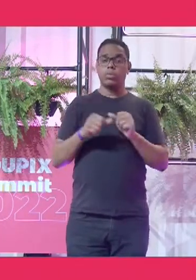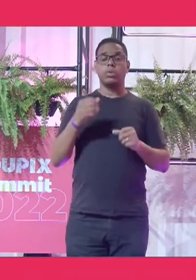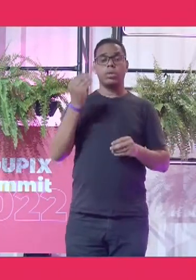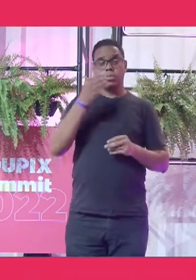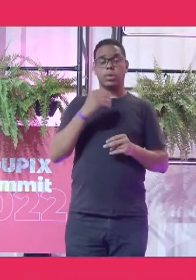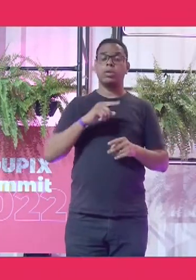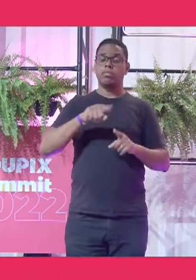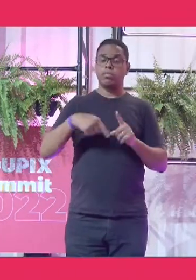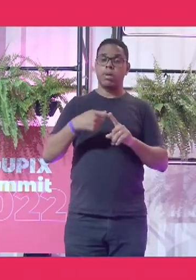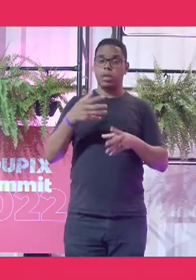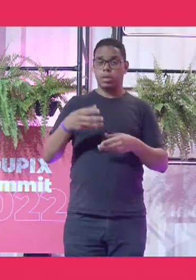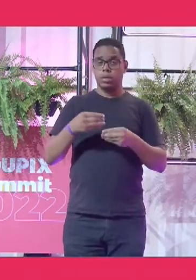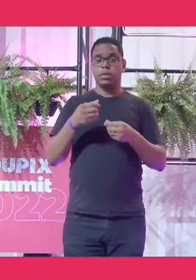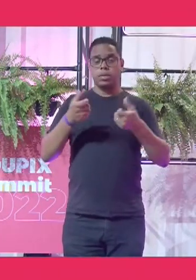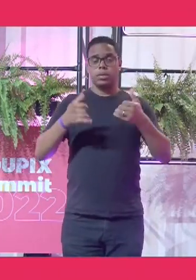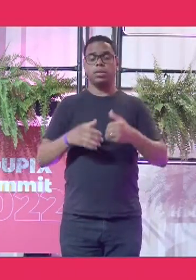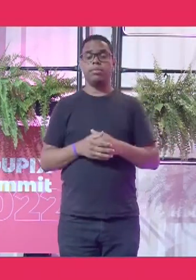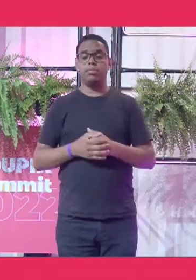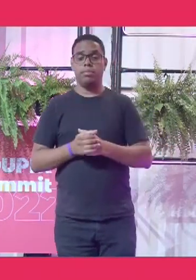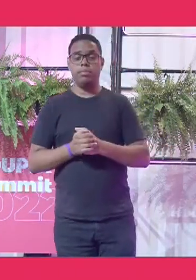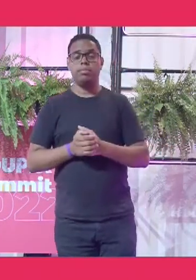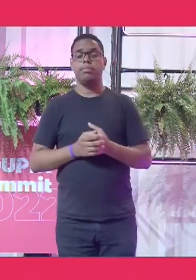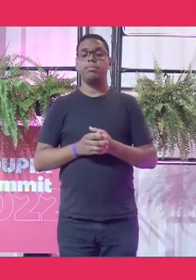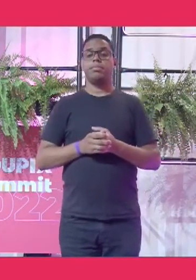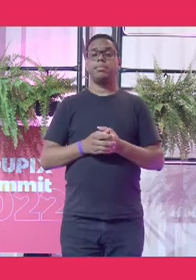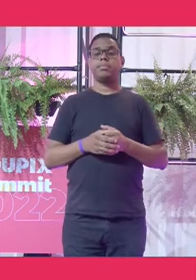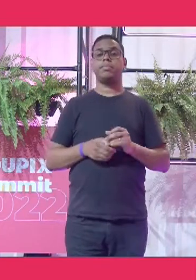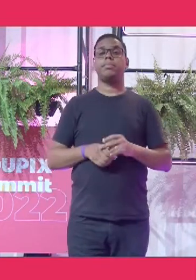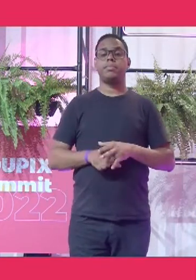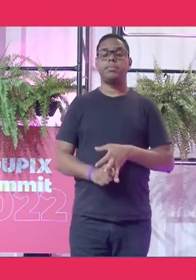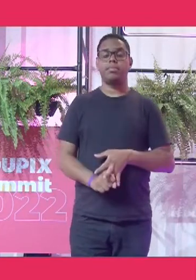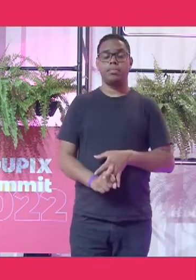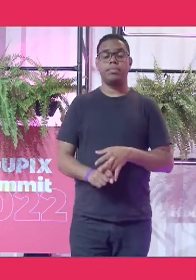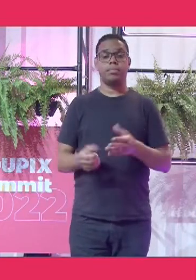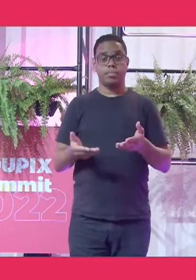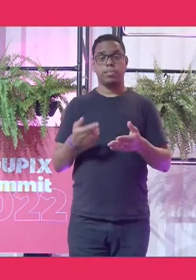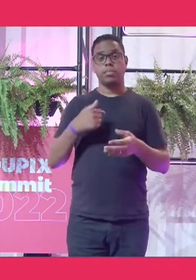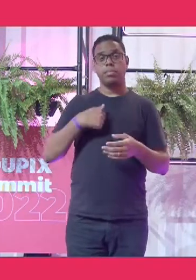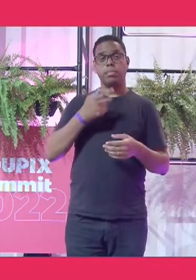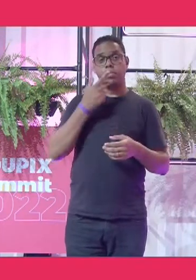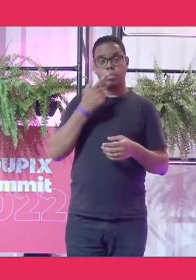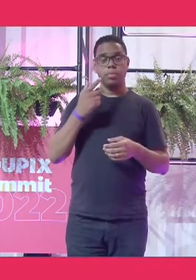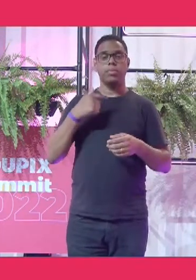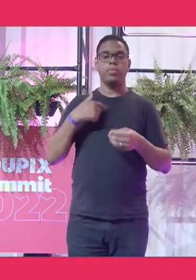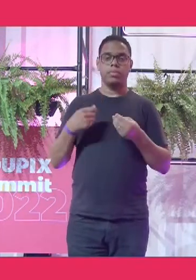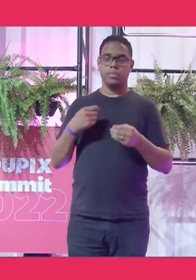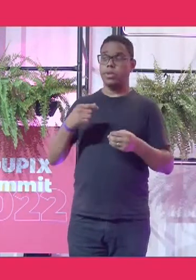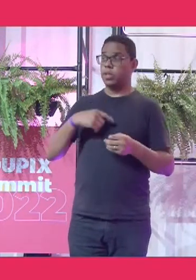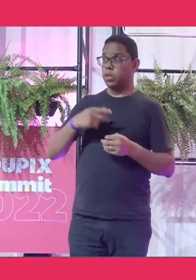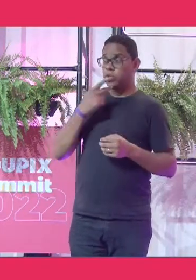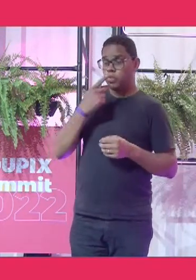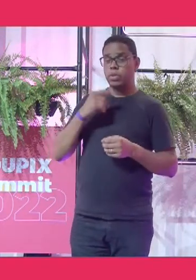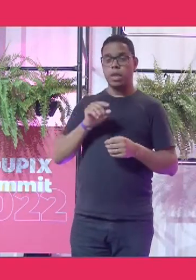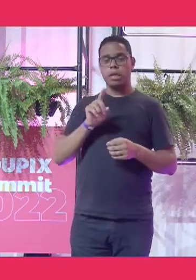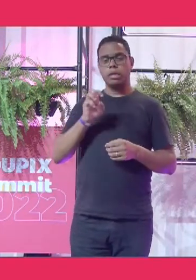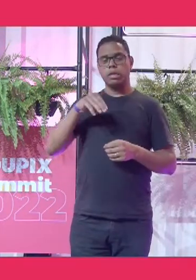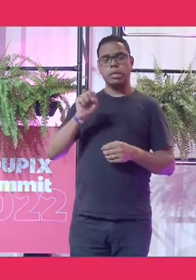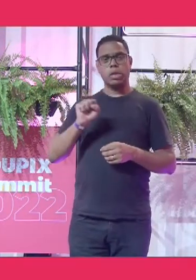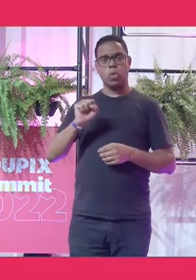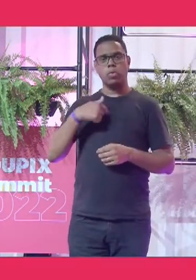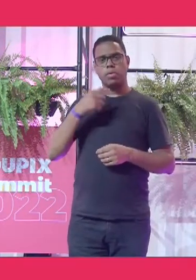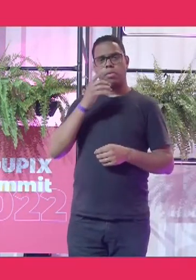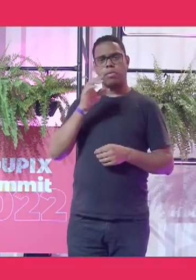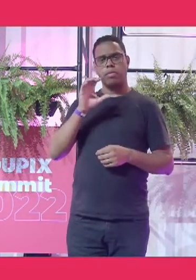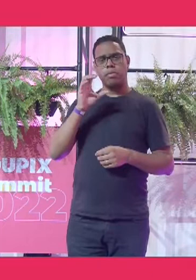quero complementar um pouco o que você trouxe, né? Disso, agora eu falo automaticamente em 15 segundos.